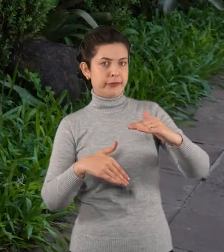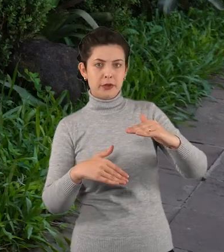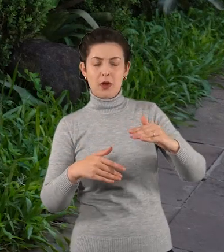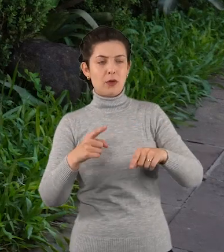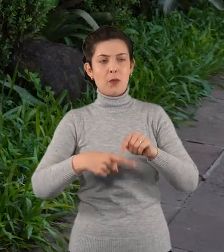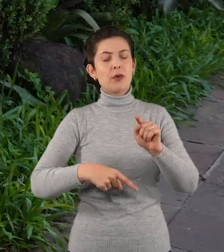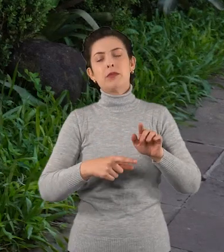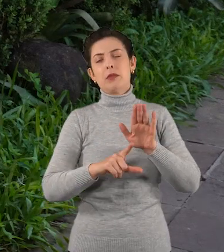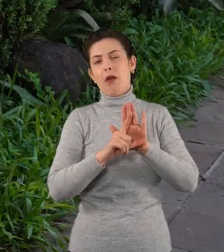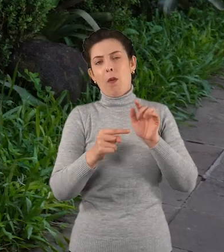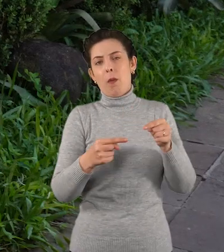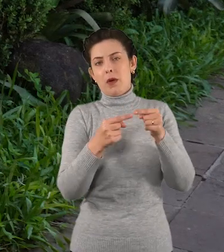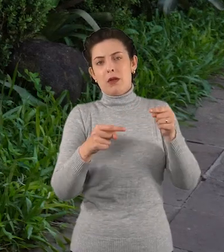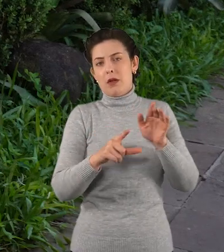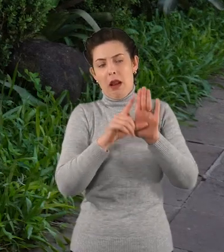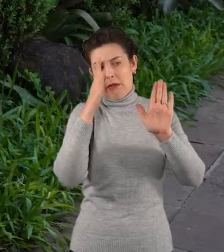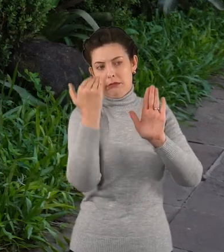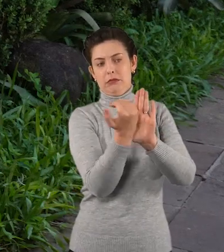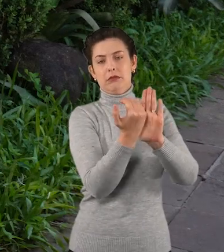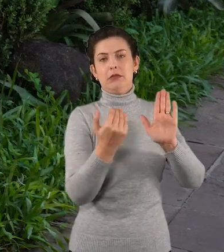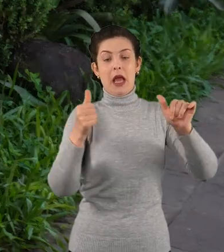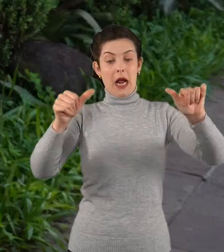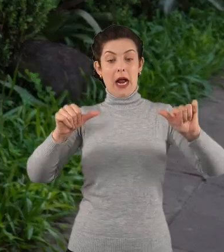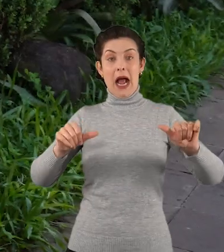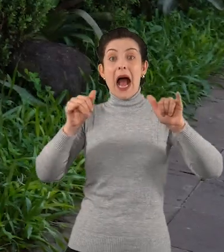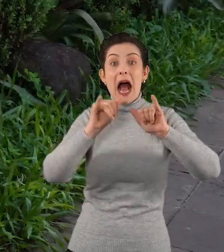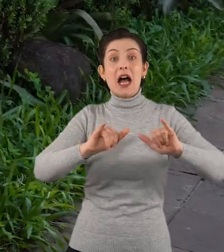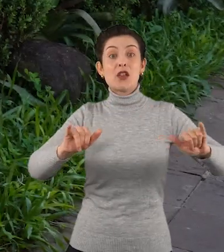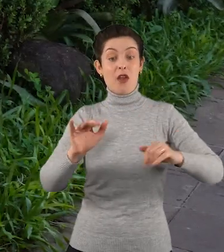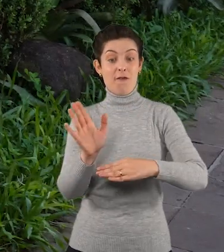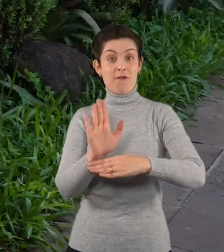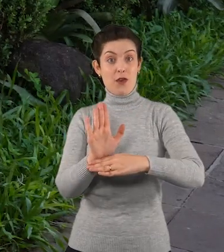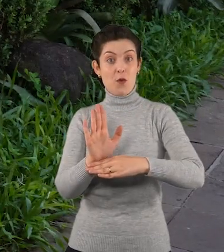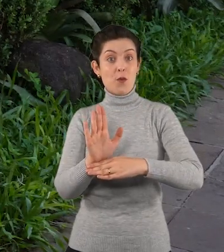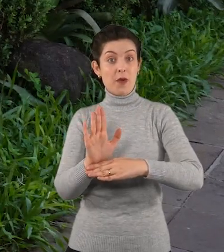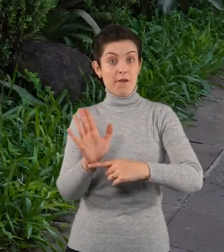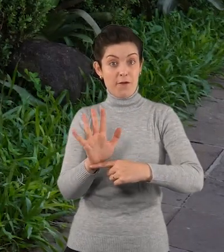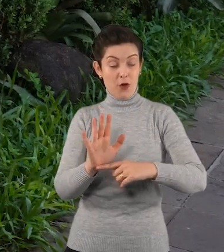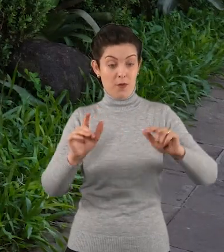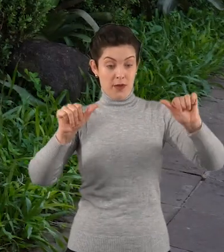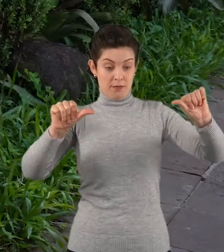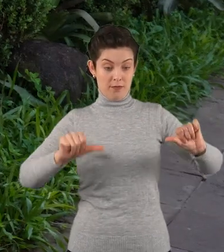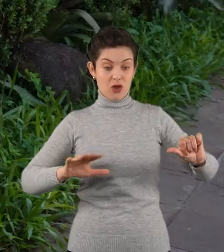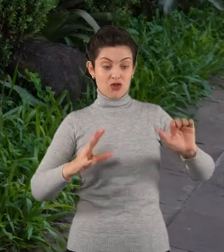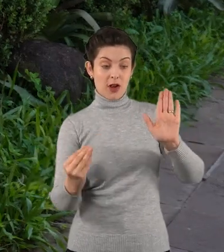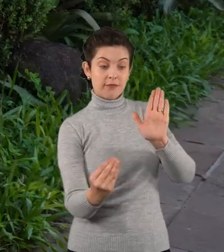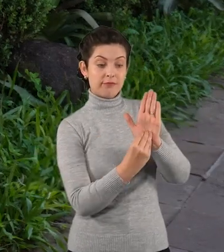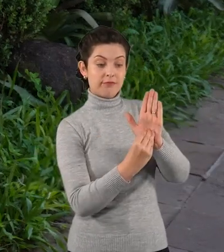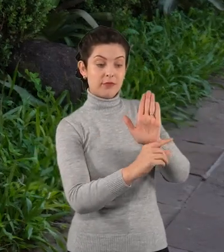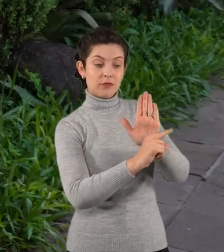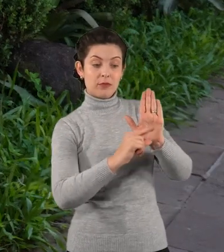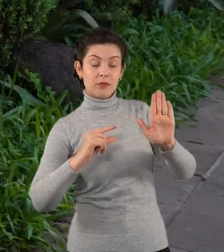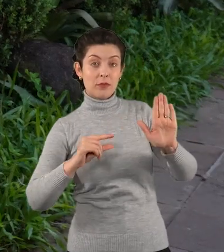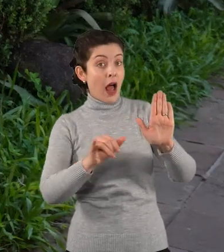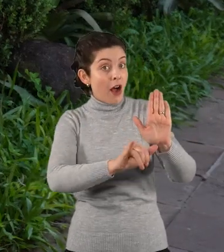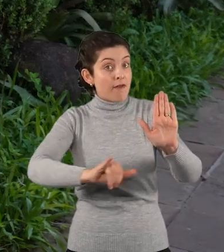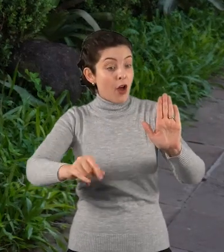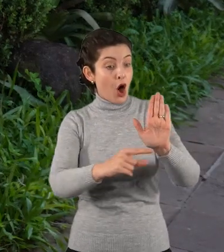proibia o ingresso dos menores. Aí cabe a observação, o cartaz que anunciava o filme, ele